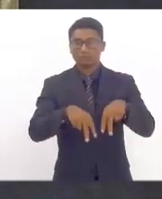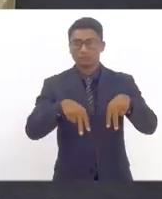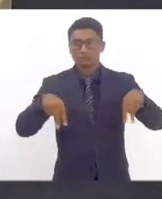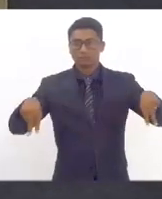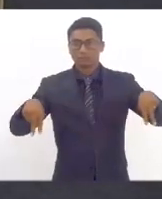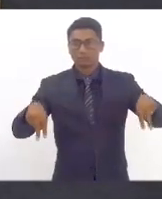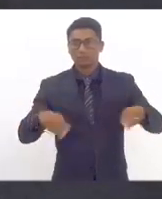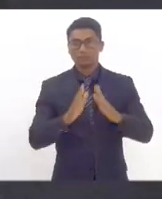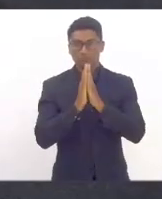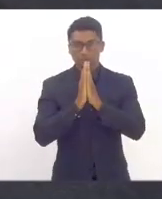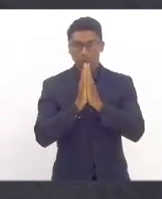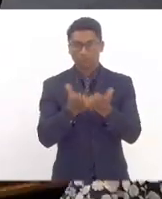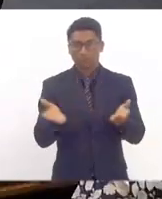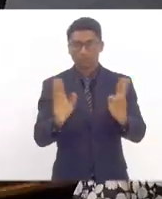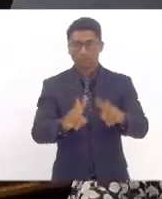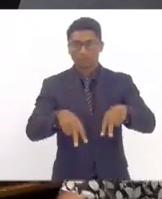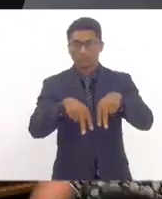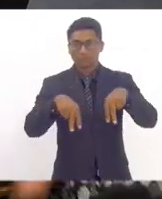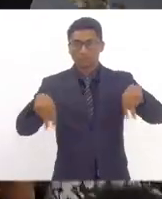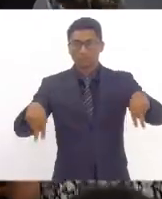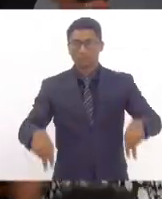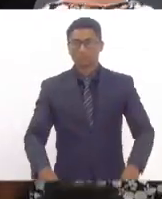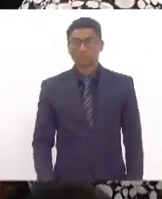fica de pé por favor